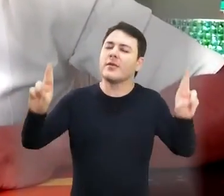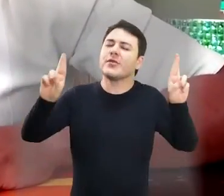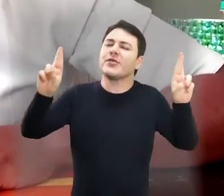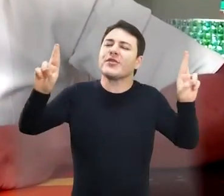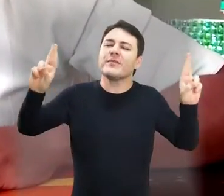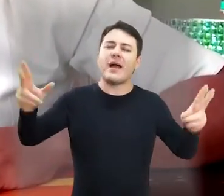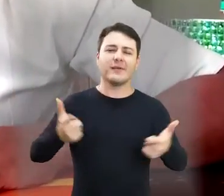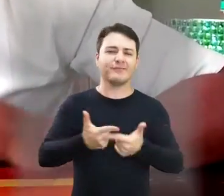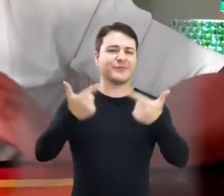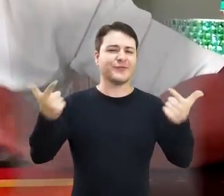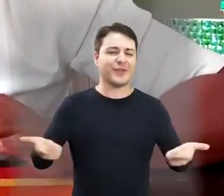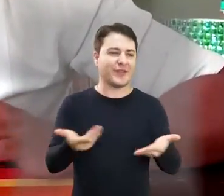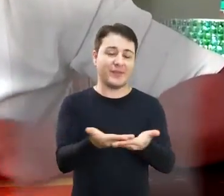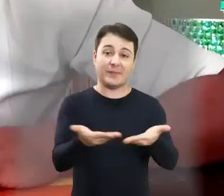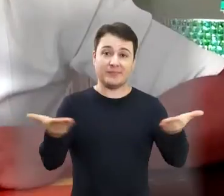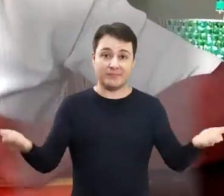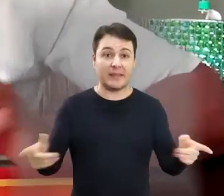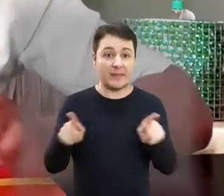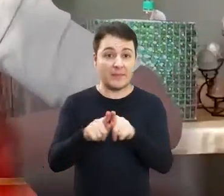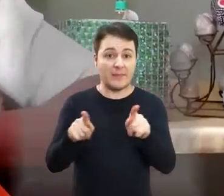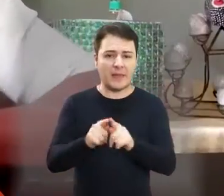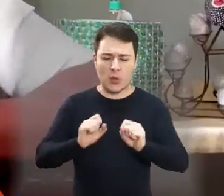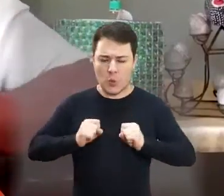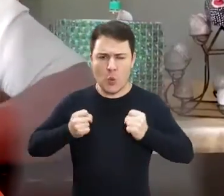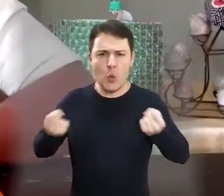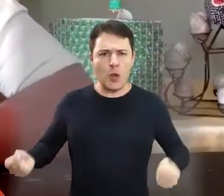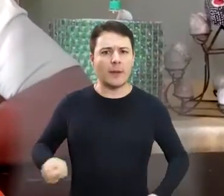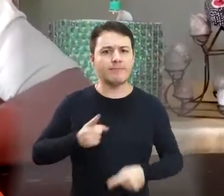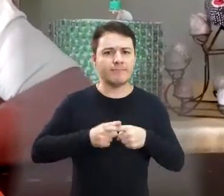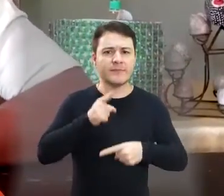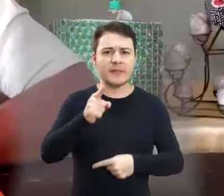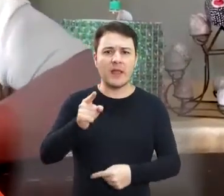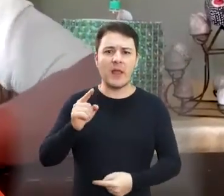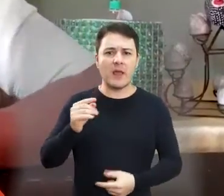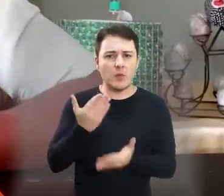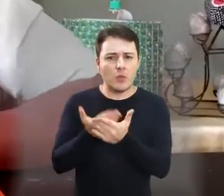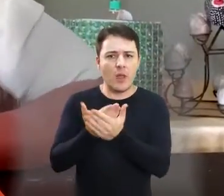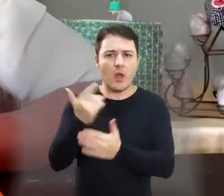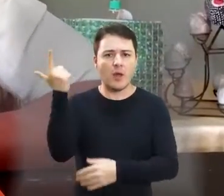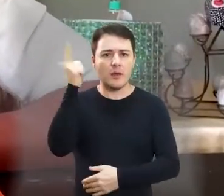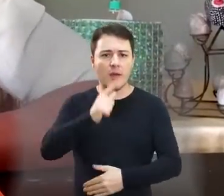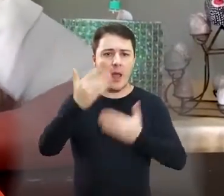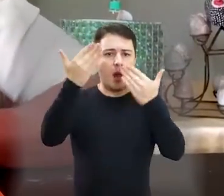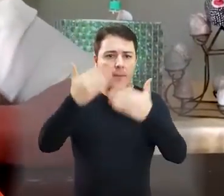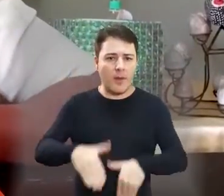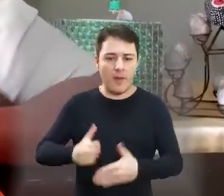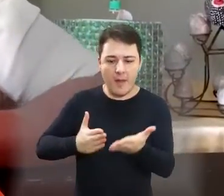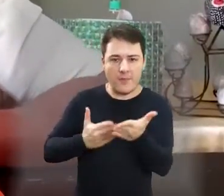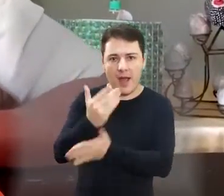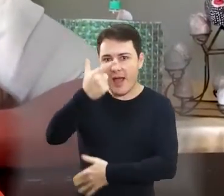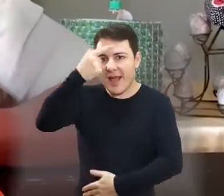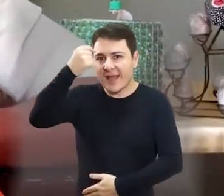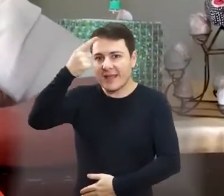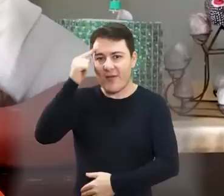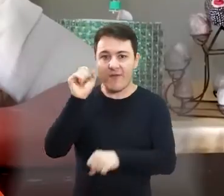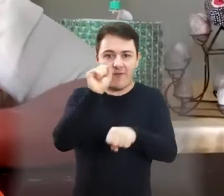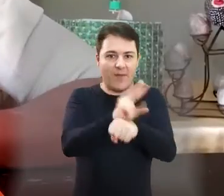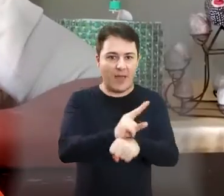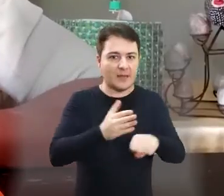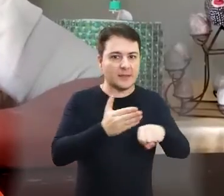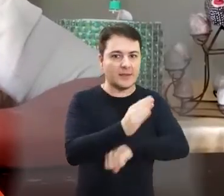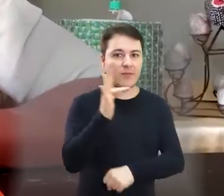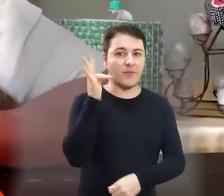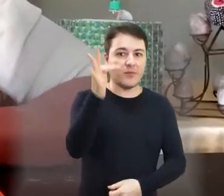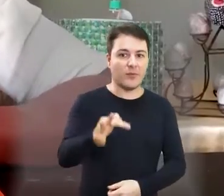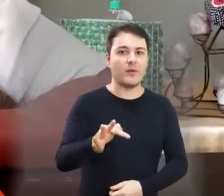para chegar ao dia vestibular arrasando. Hoje eu fico por aqui, te desejando sorte, mas também muita determinação